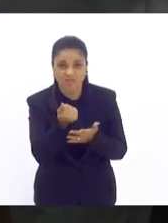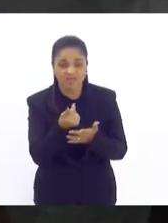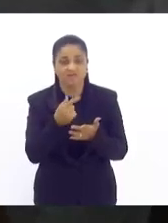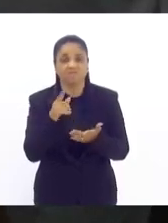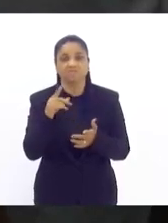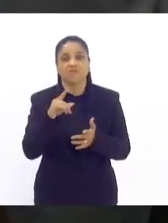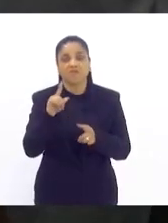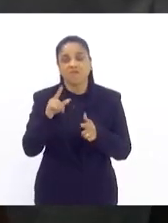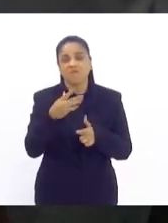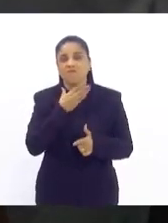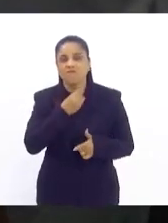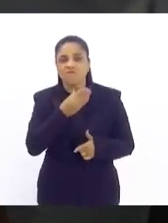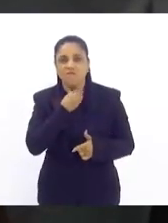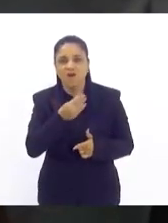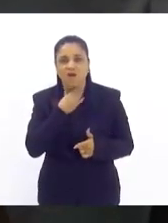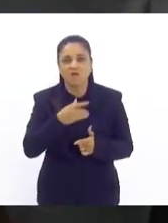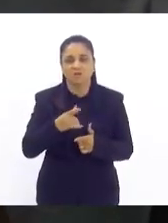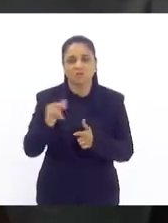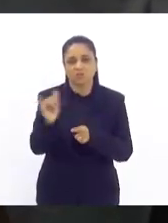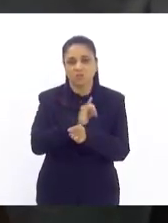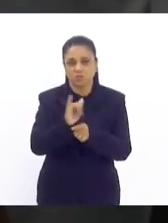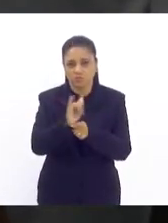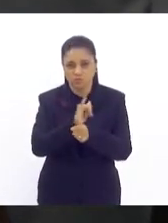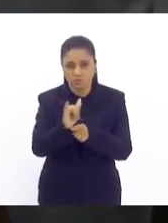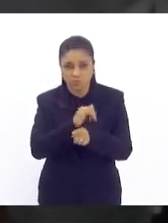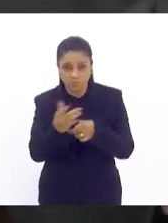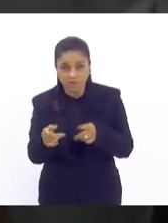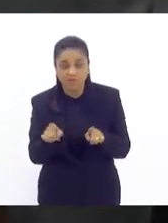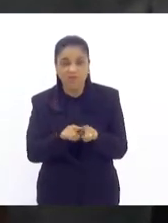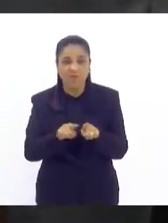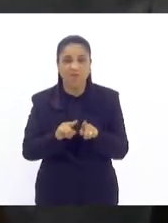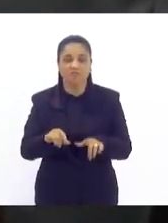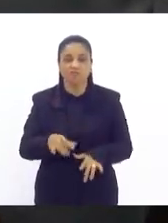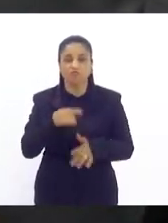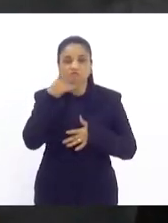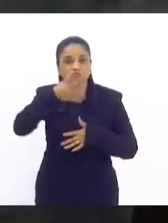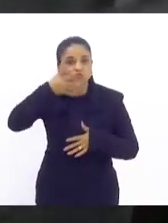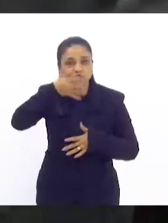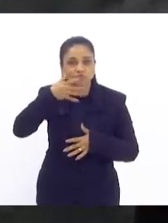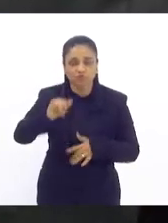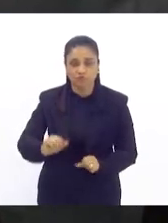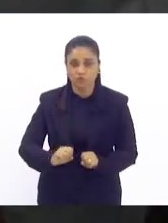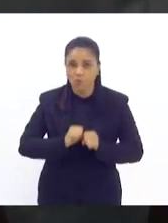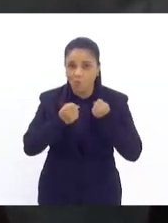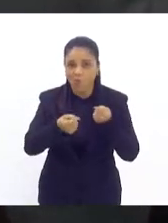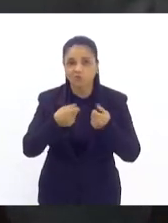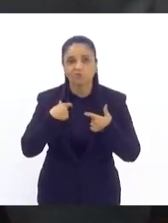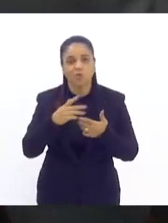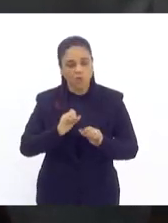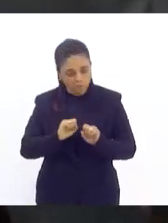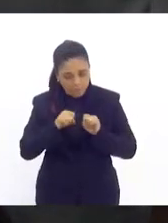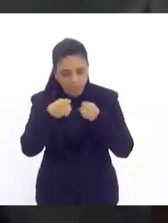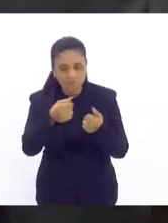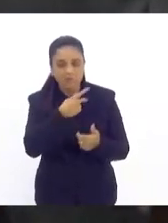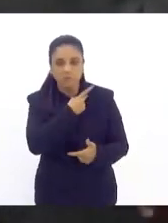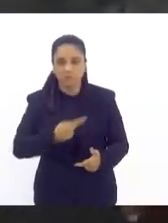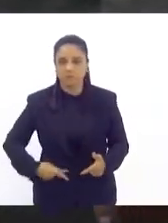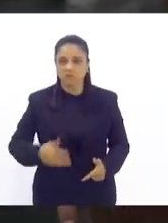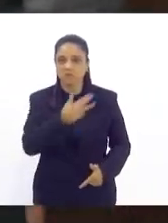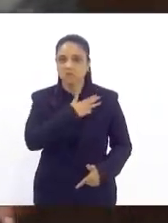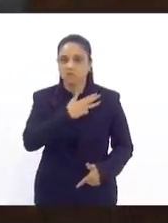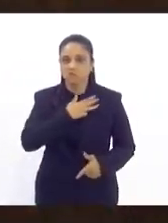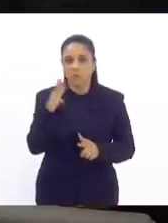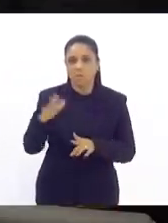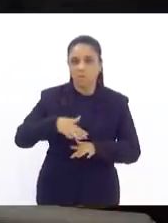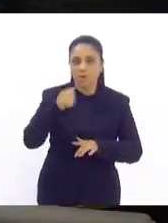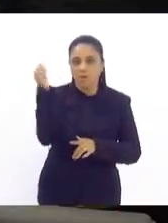fake News faz discurso de ódio nós temos vergonha nenhuma de defender o presidente Lula temos orgulho ele é o melhor presidente da história desse